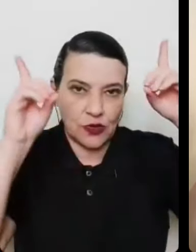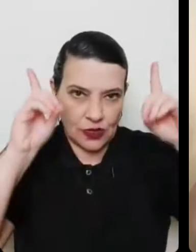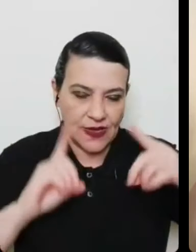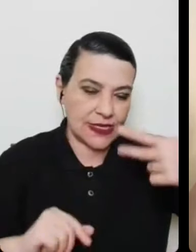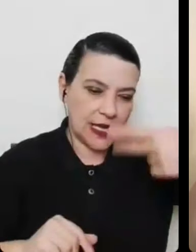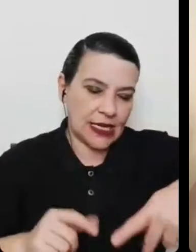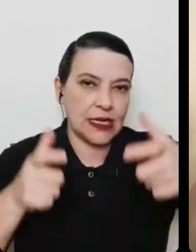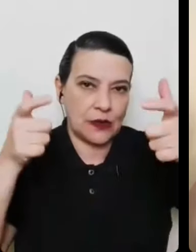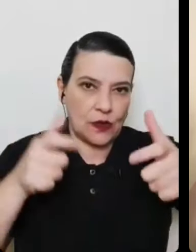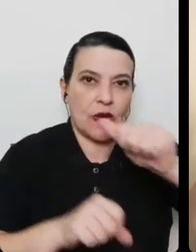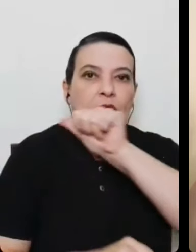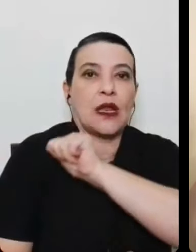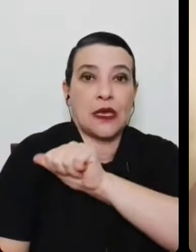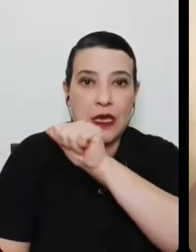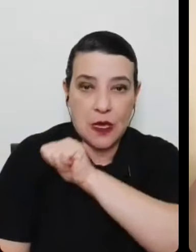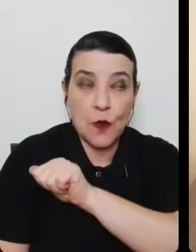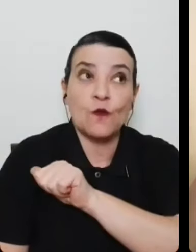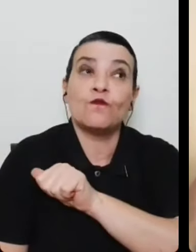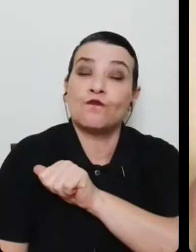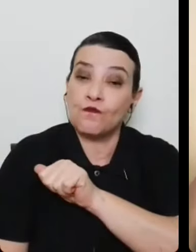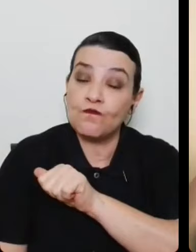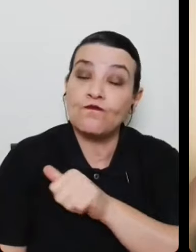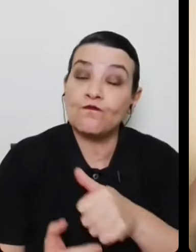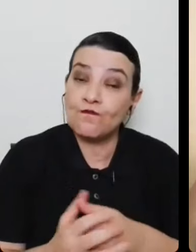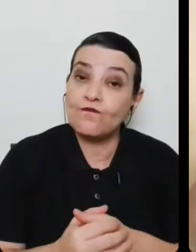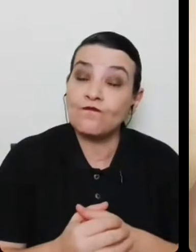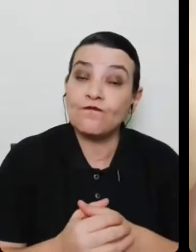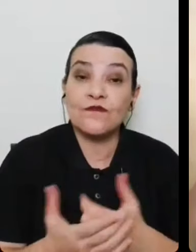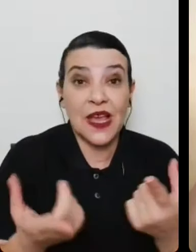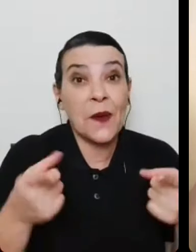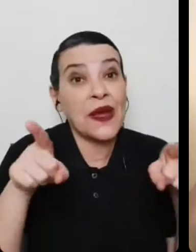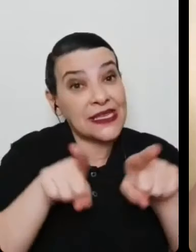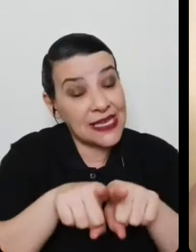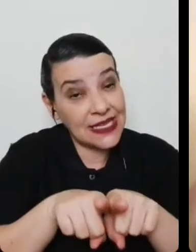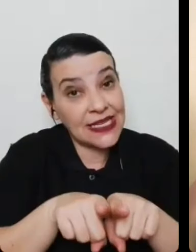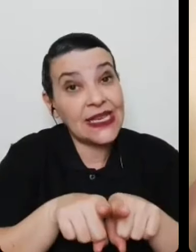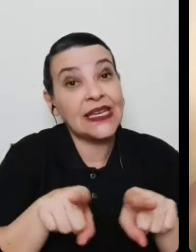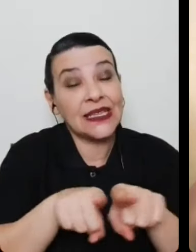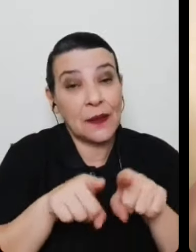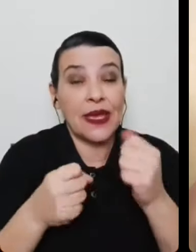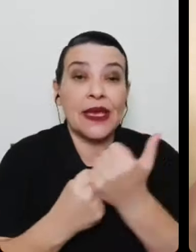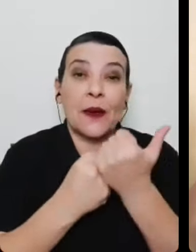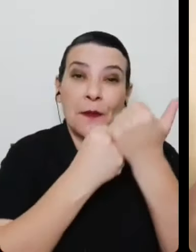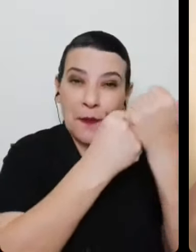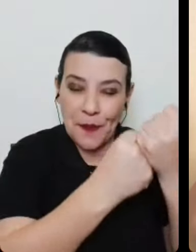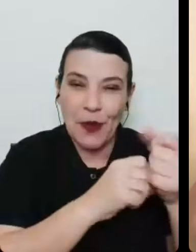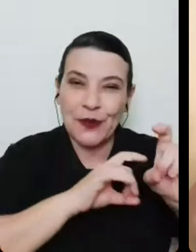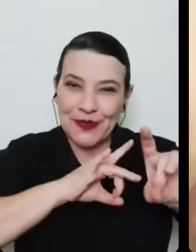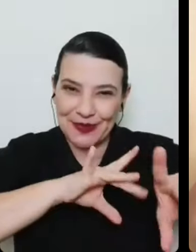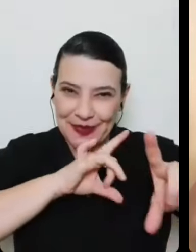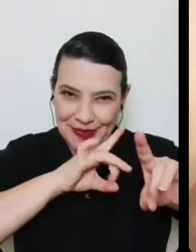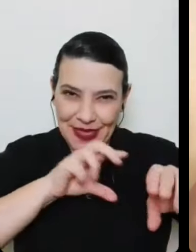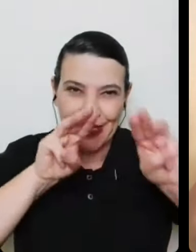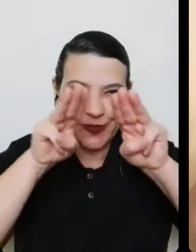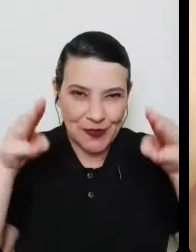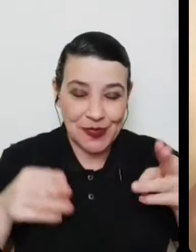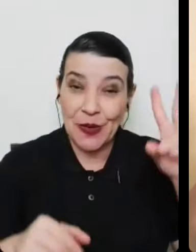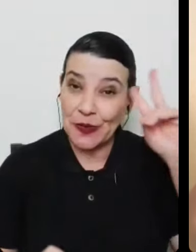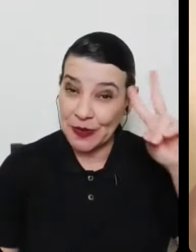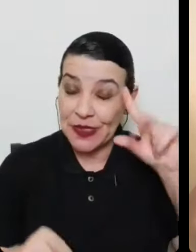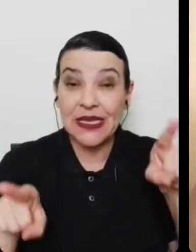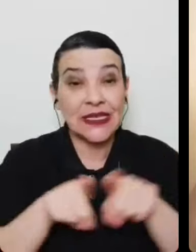Rio de Janeiro, e aí a parceria com a Reserva Técnica do Museu Histórico, a parceria